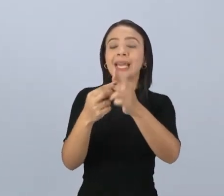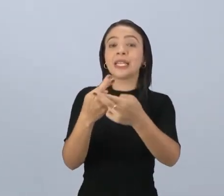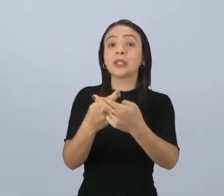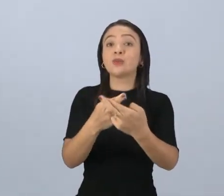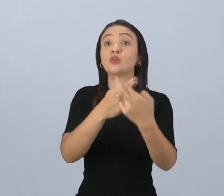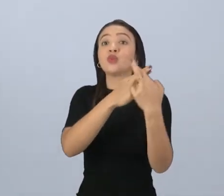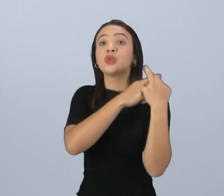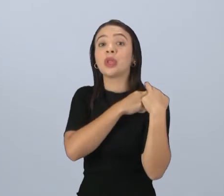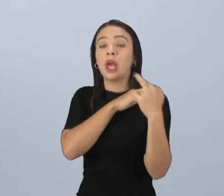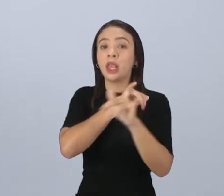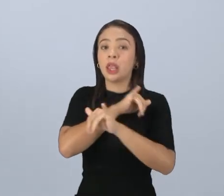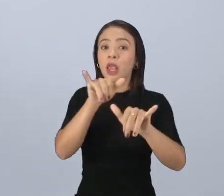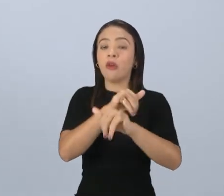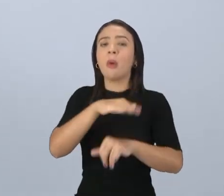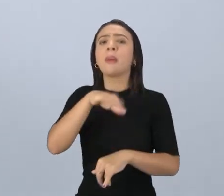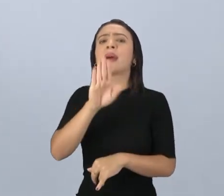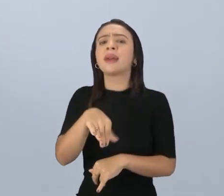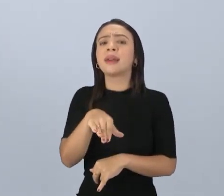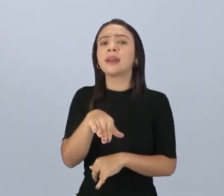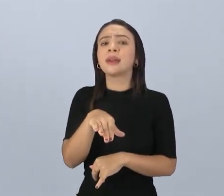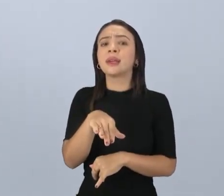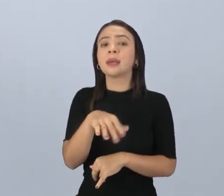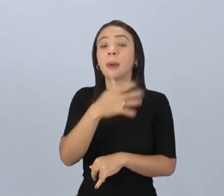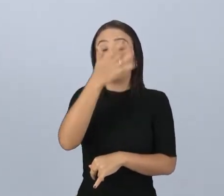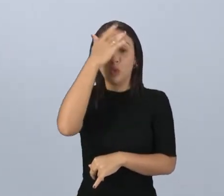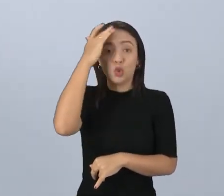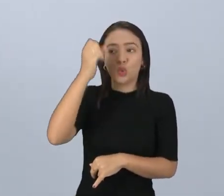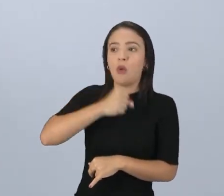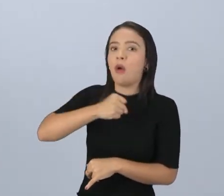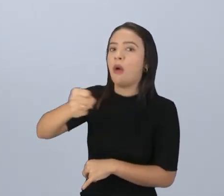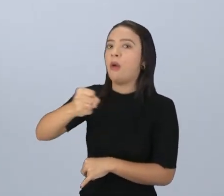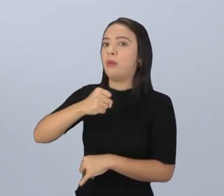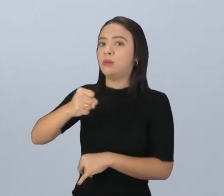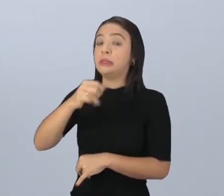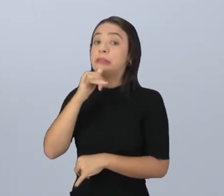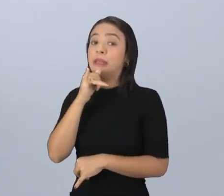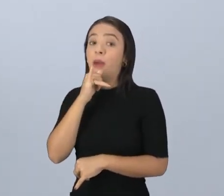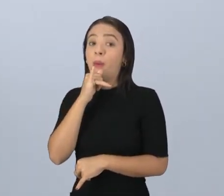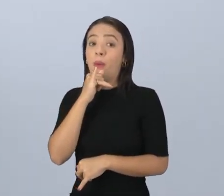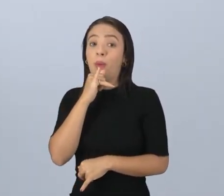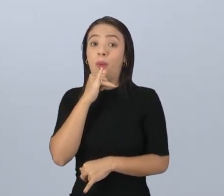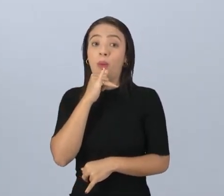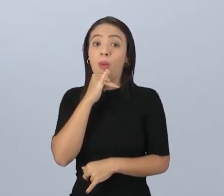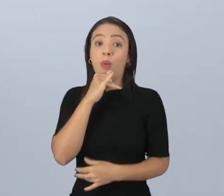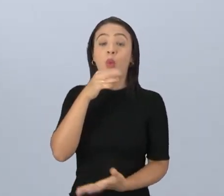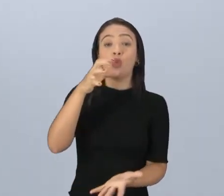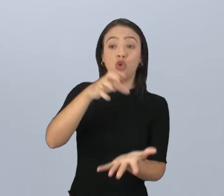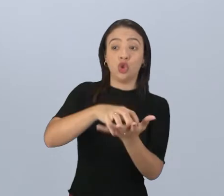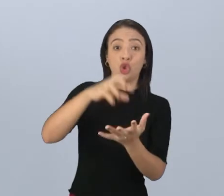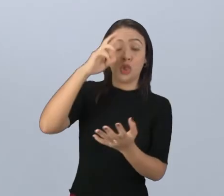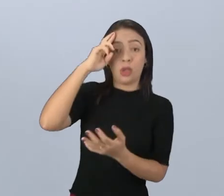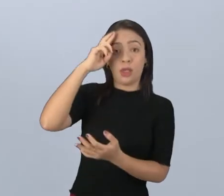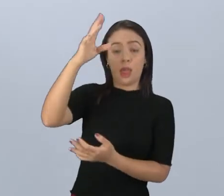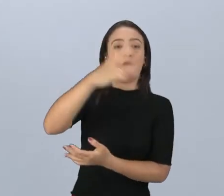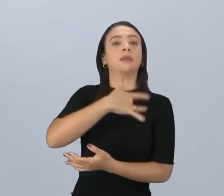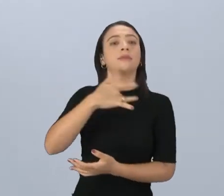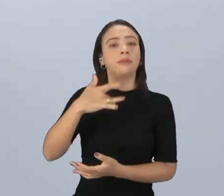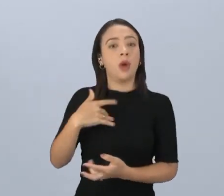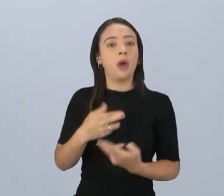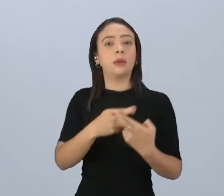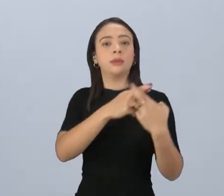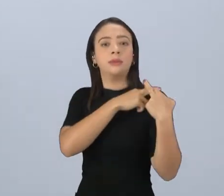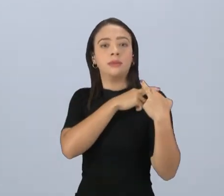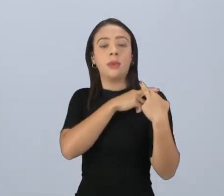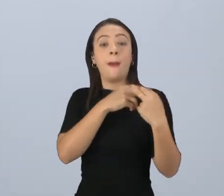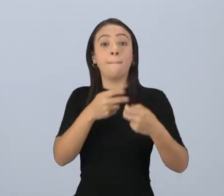sendo noticiado para aquele que foi entrevistado. No caso, o secretário de saúde. Observe como esse